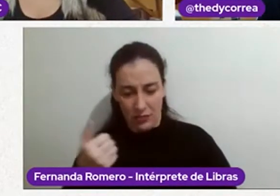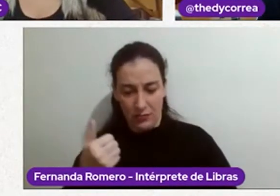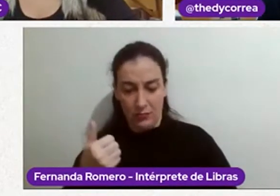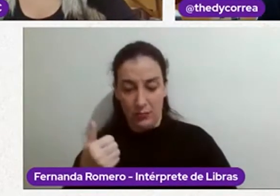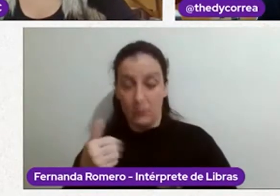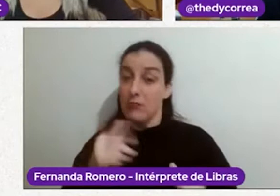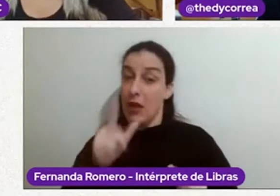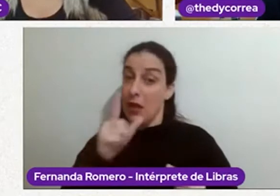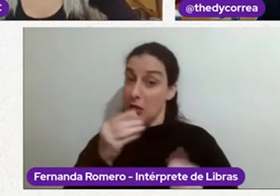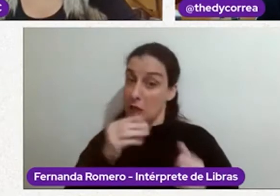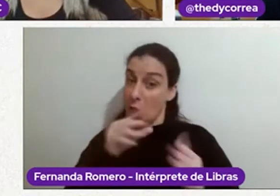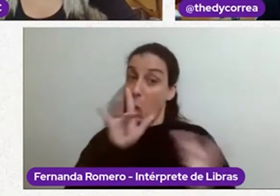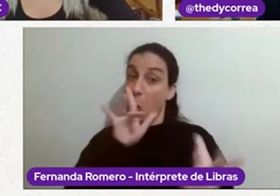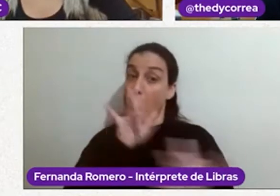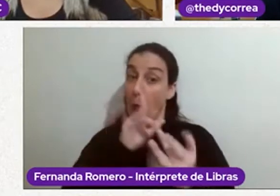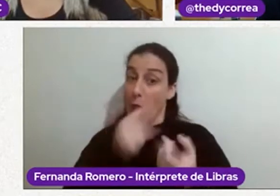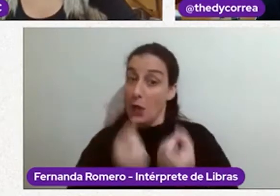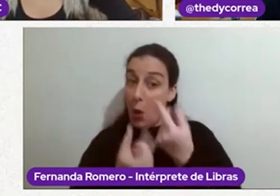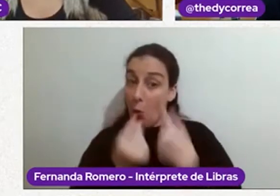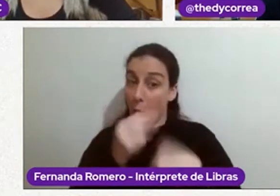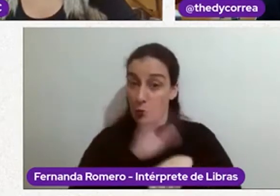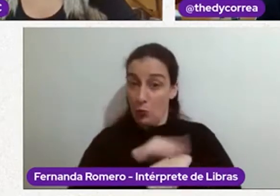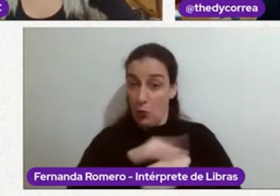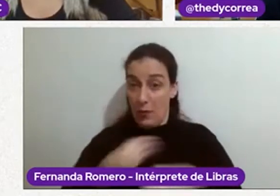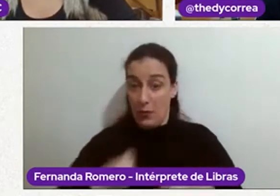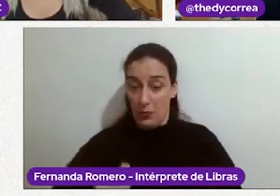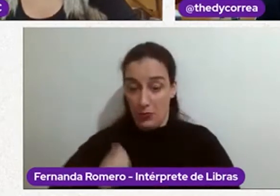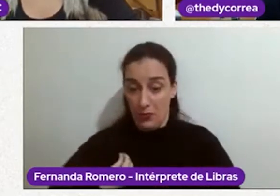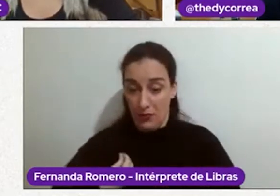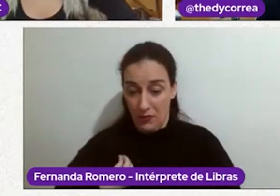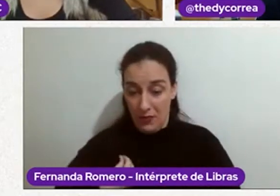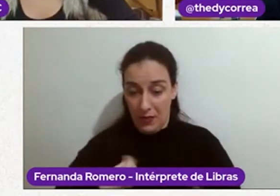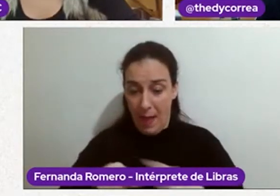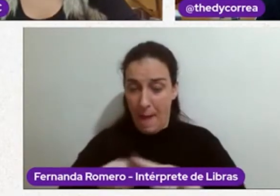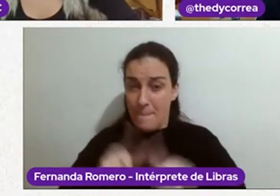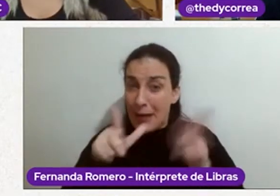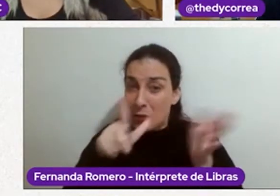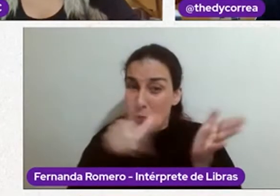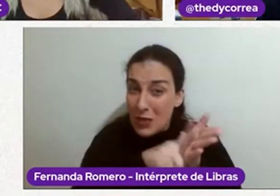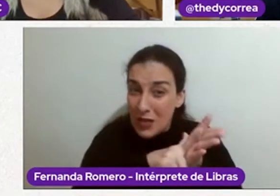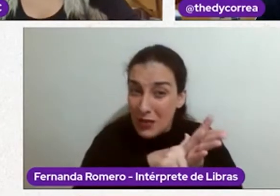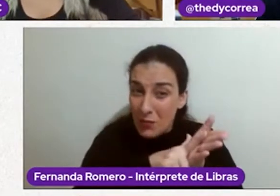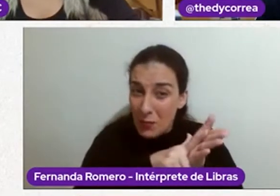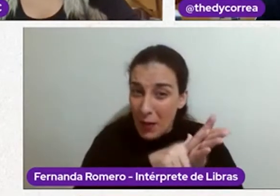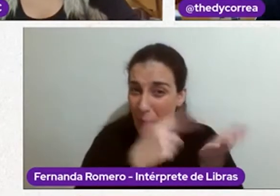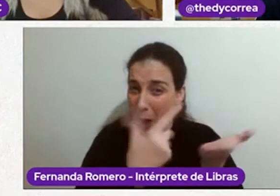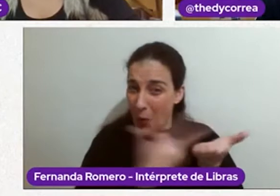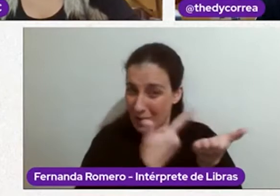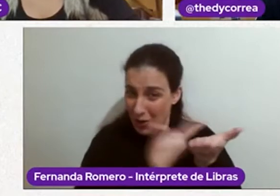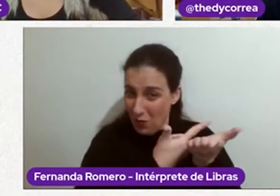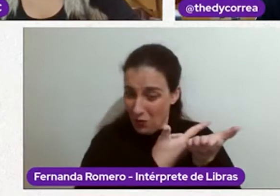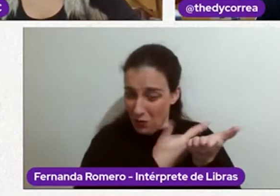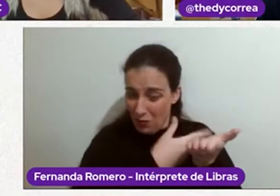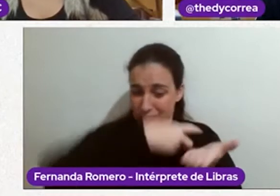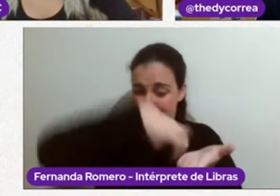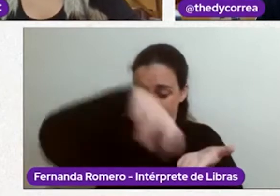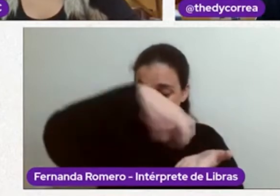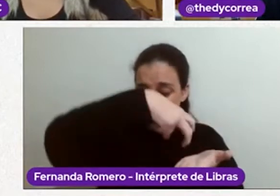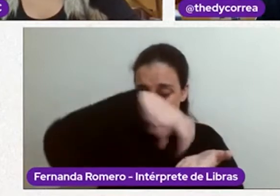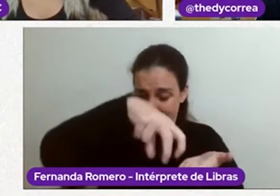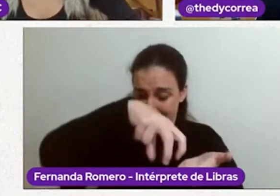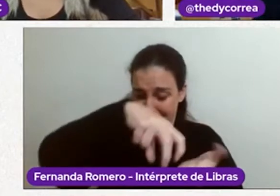alguns momentos da nossa vida, mas o livro físico e o livro impresso, digamos assim,